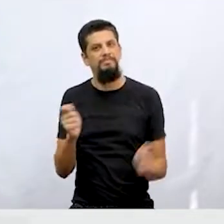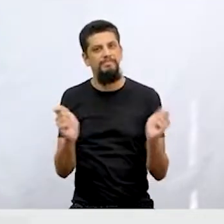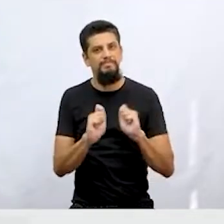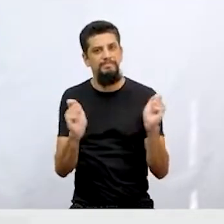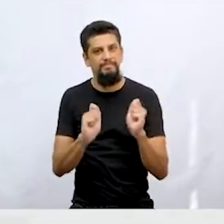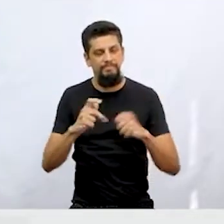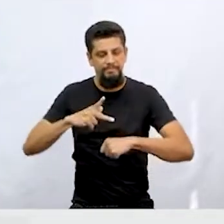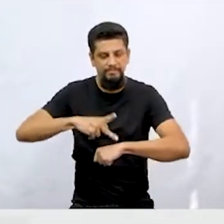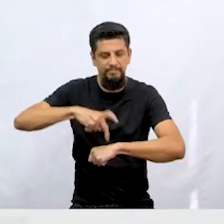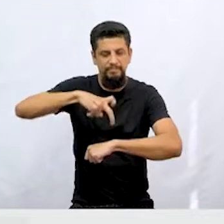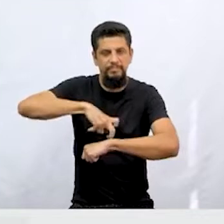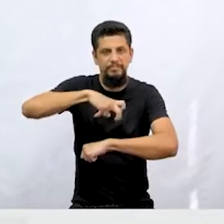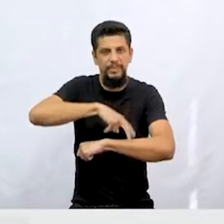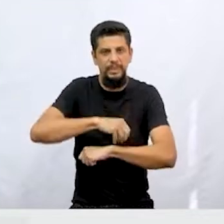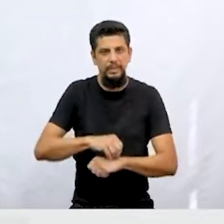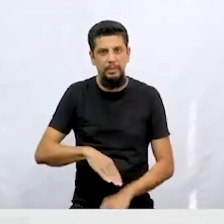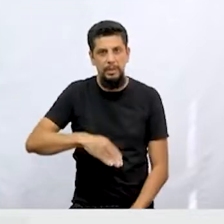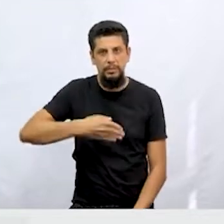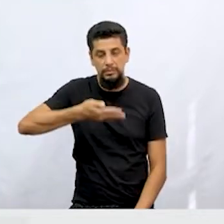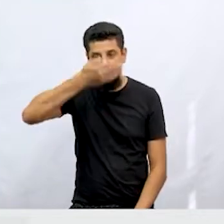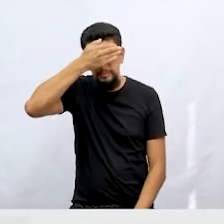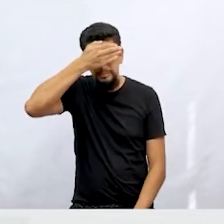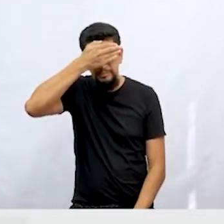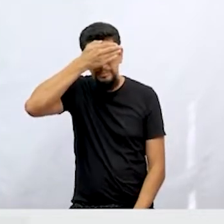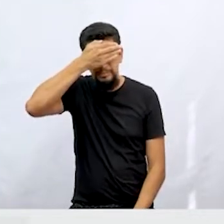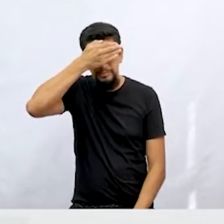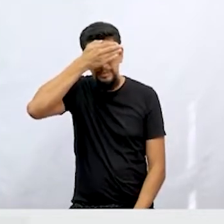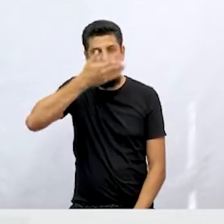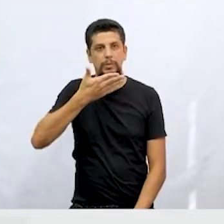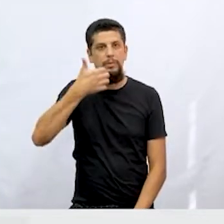adoro jogar amarelinha. Você gosta? Esconde-esconde com os pais, né?